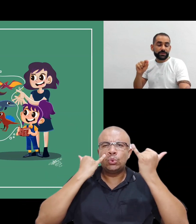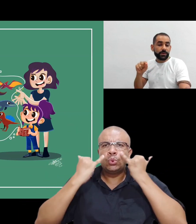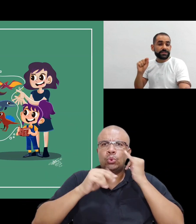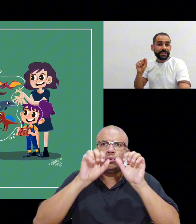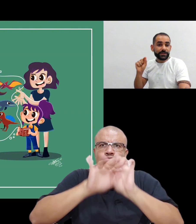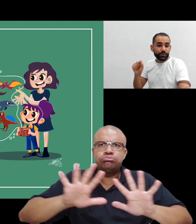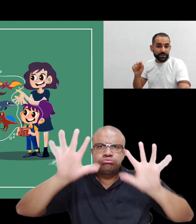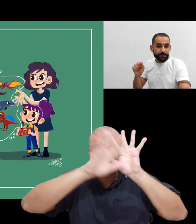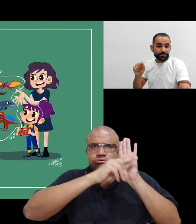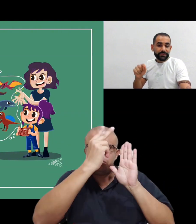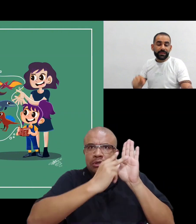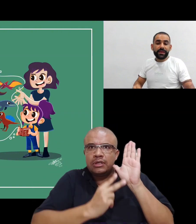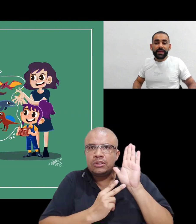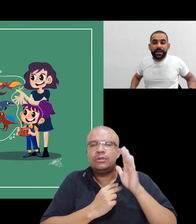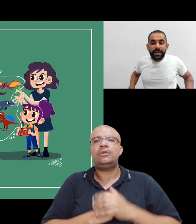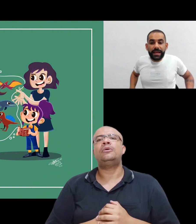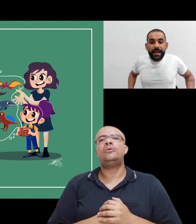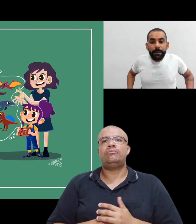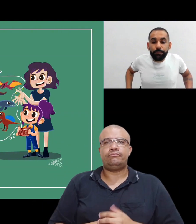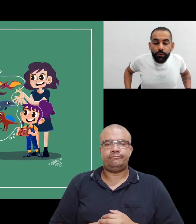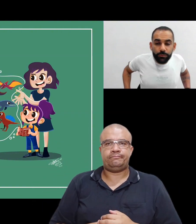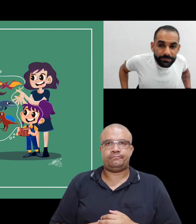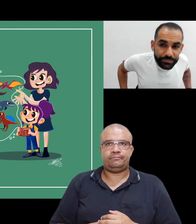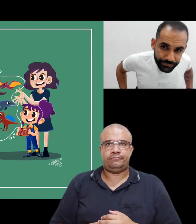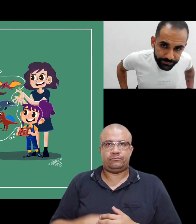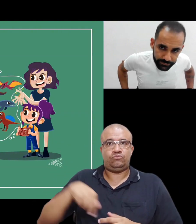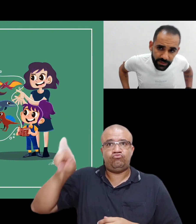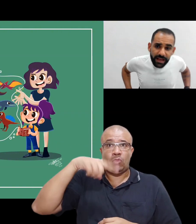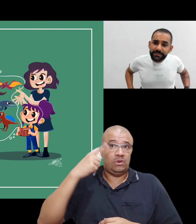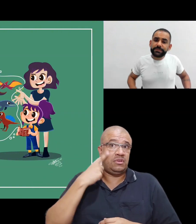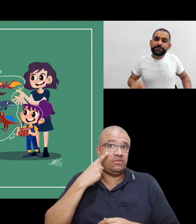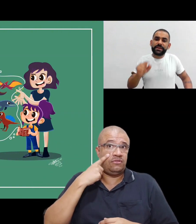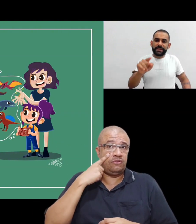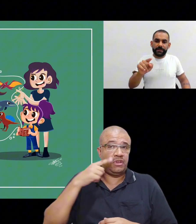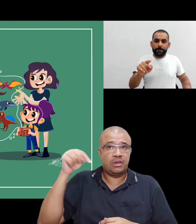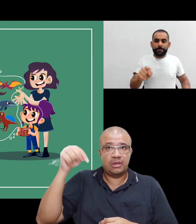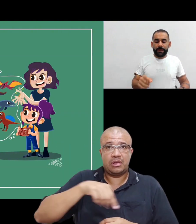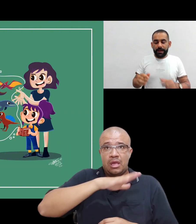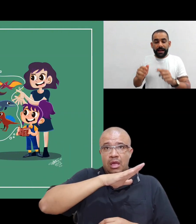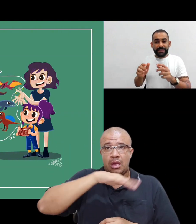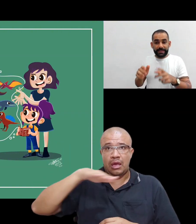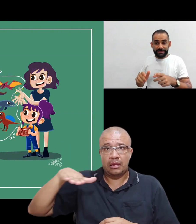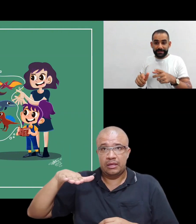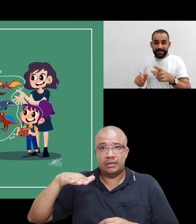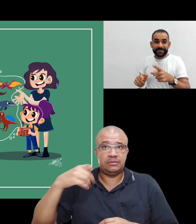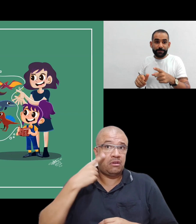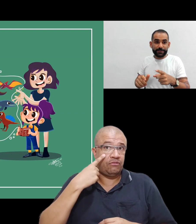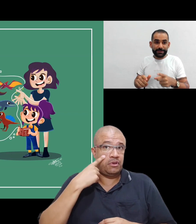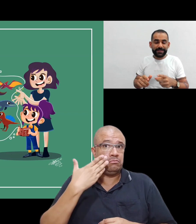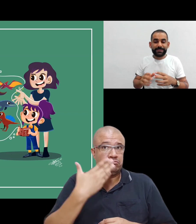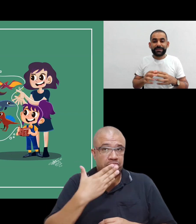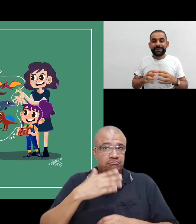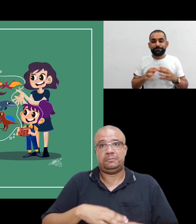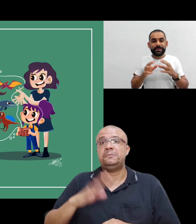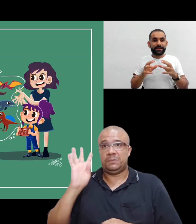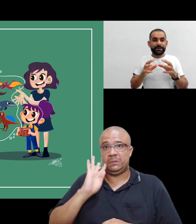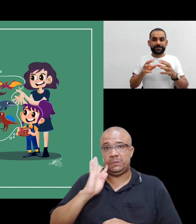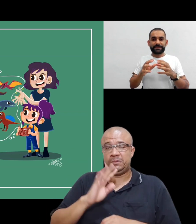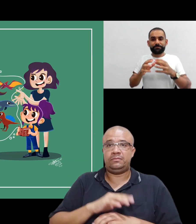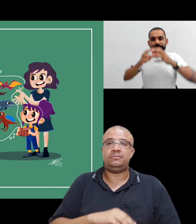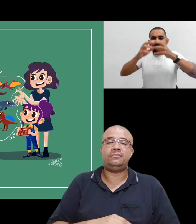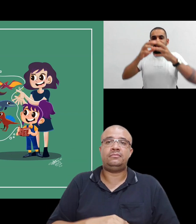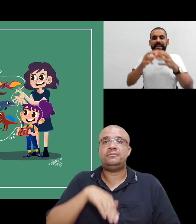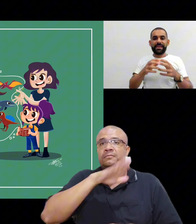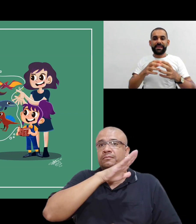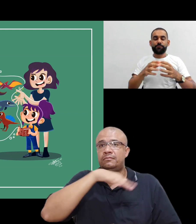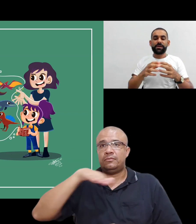capacidade visual e de leitura. Bom, a gente vê aqui a criança, nessa imagem aqui, bem